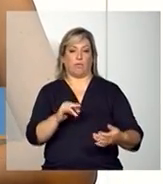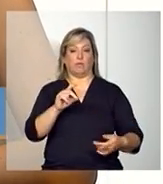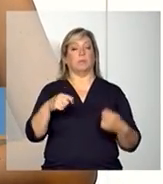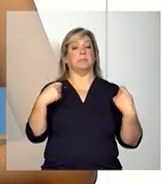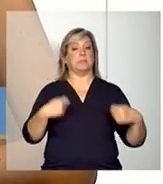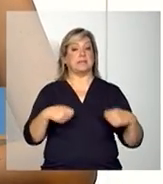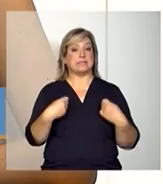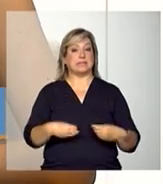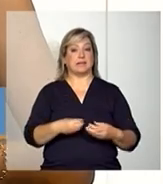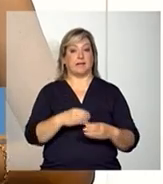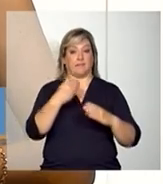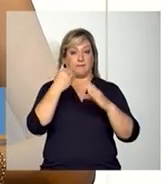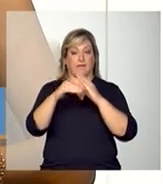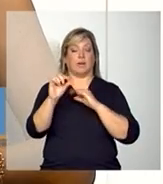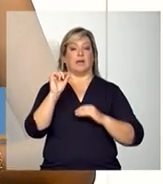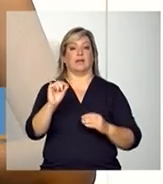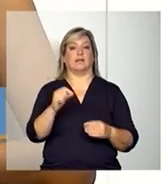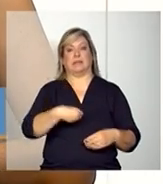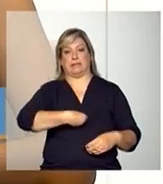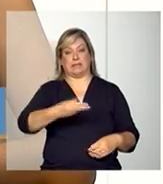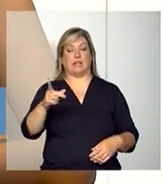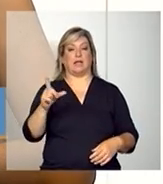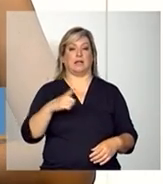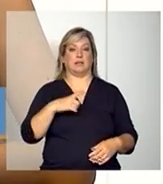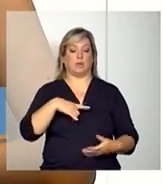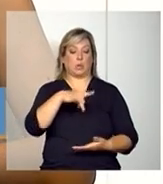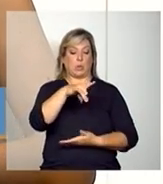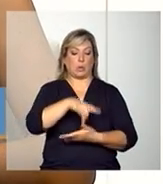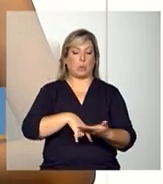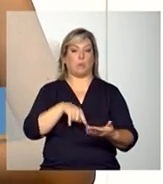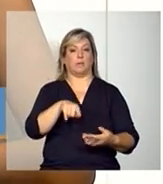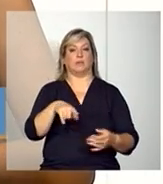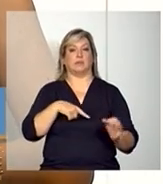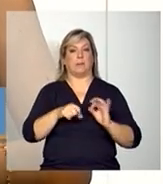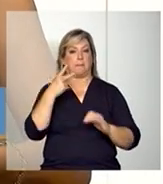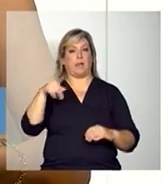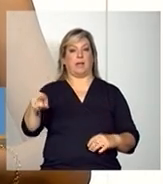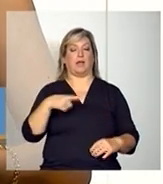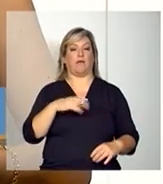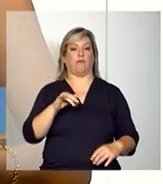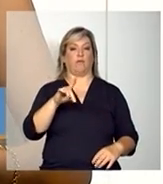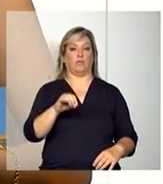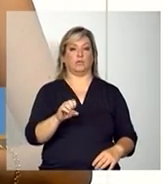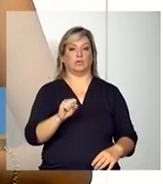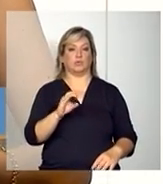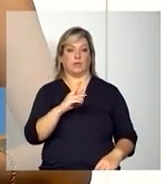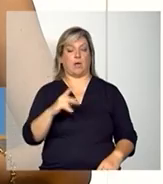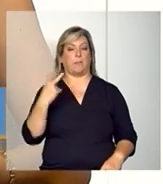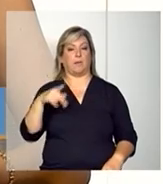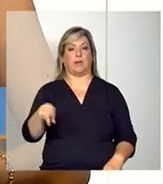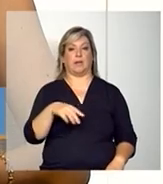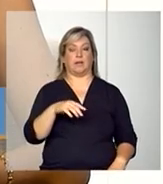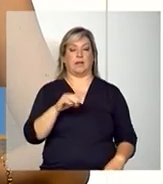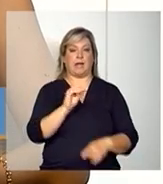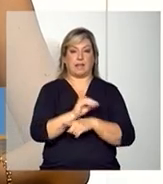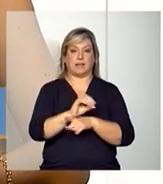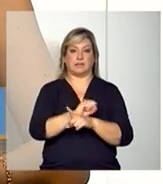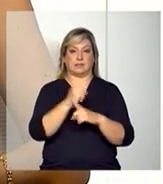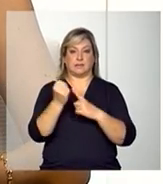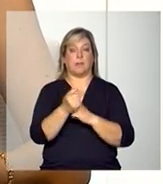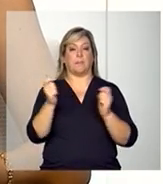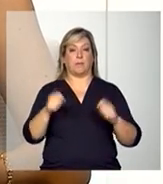documento de nomeação desse gestor para o Fundo Nacional de assistência social pode ser enviado pelo e-mail